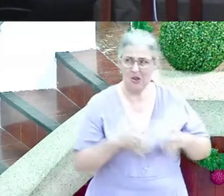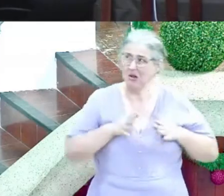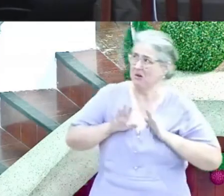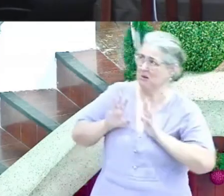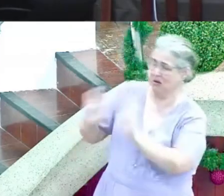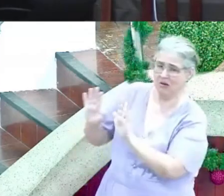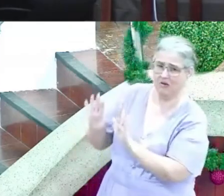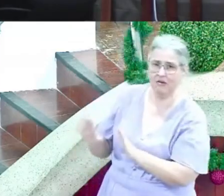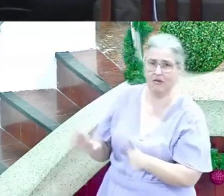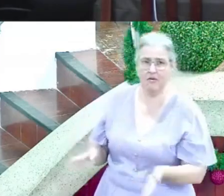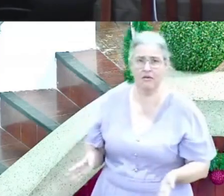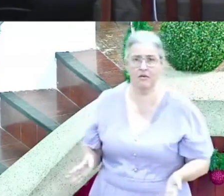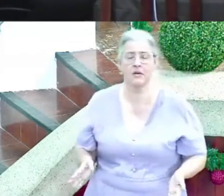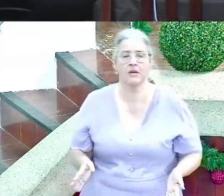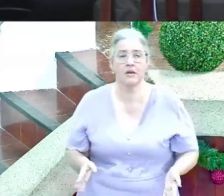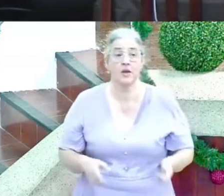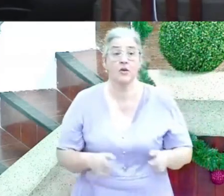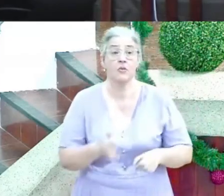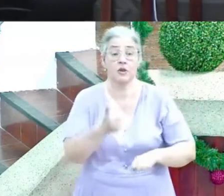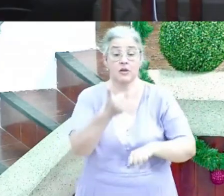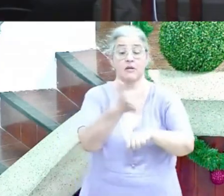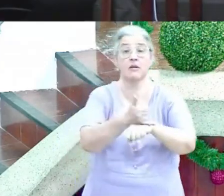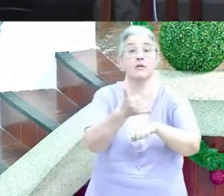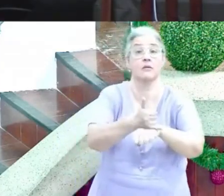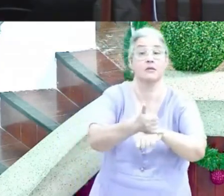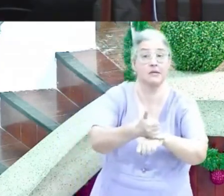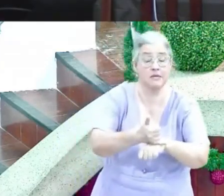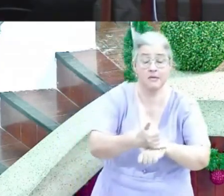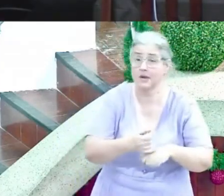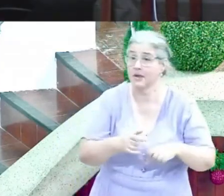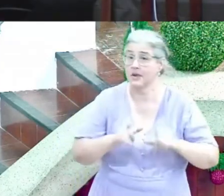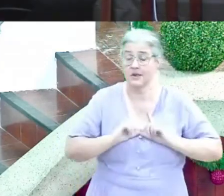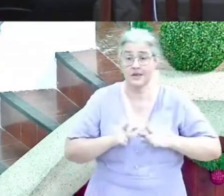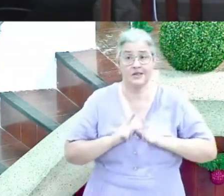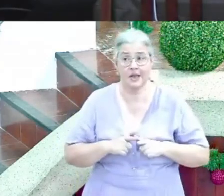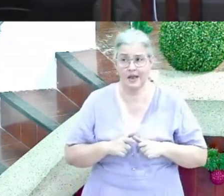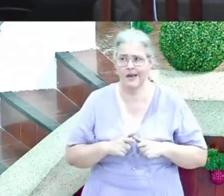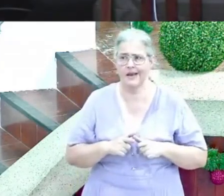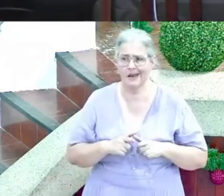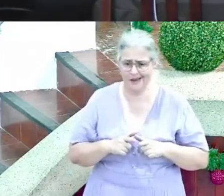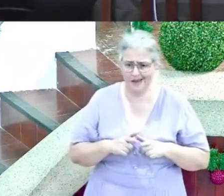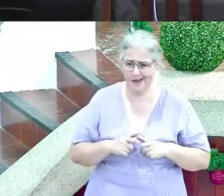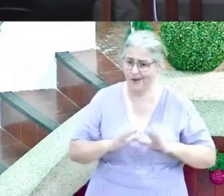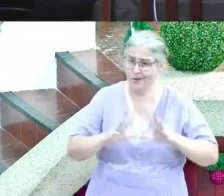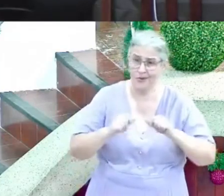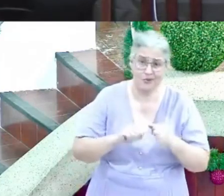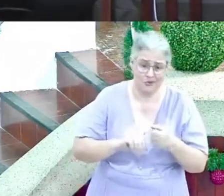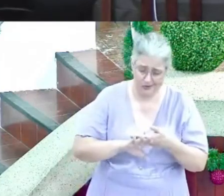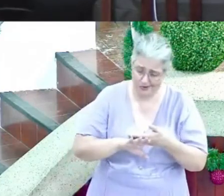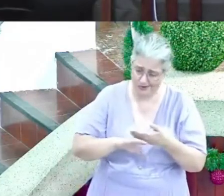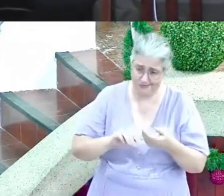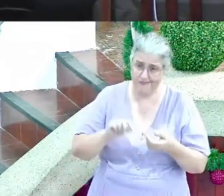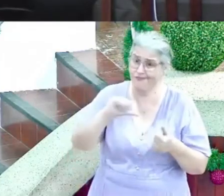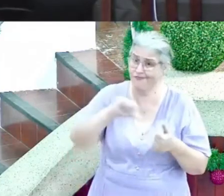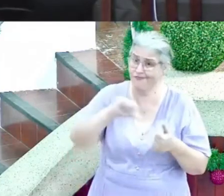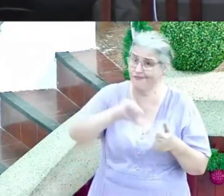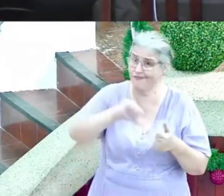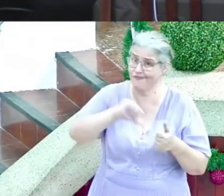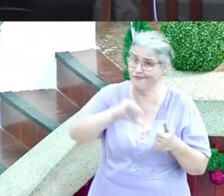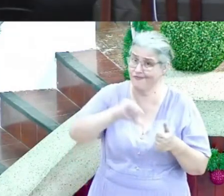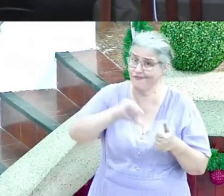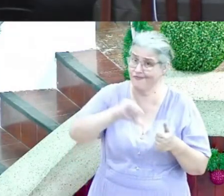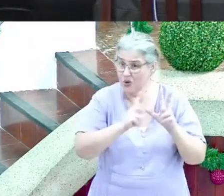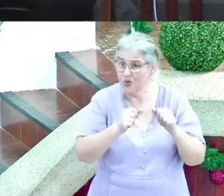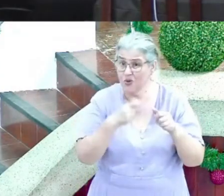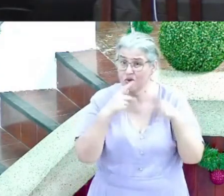causa que os líderes de Israel se corromperam e se afastaram de Deus.